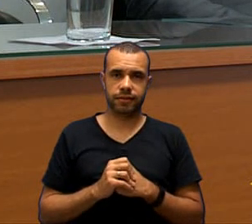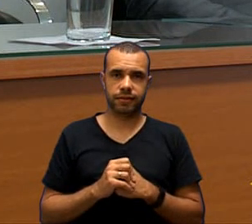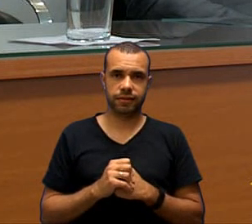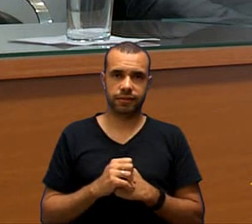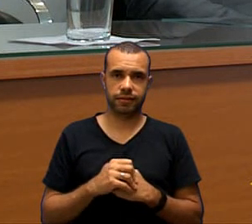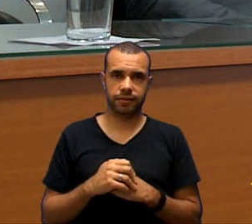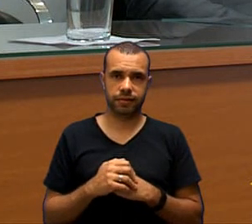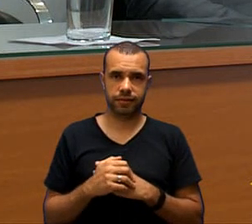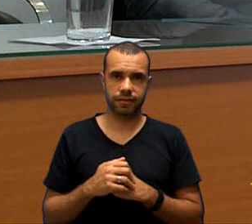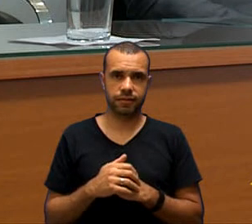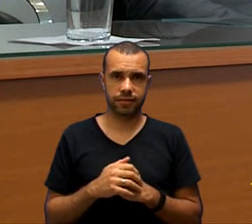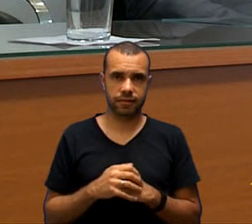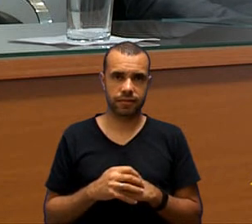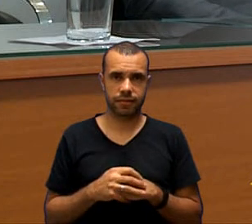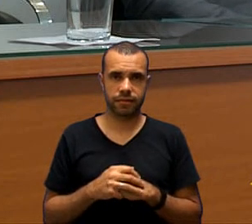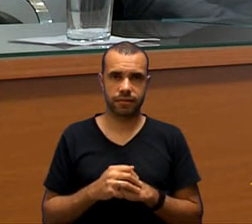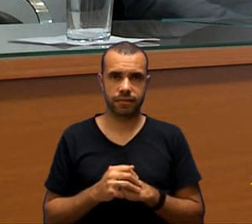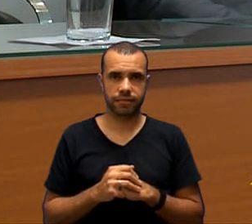Impulsionado.